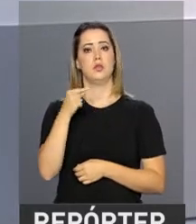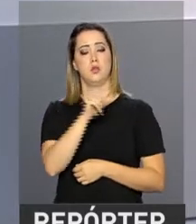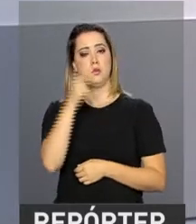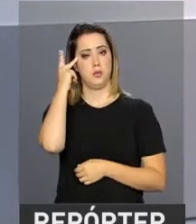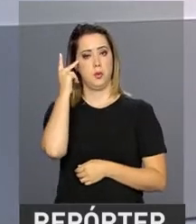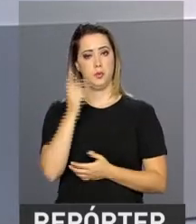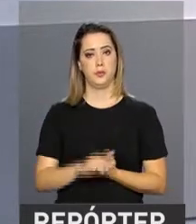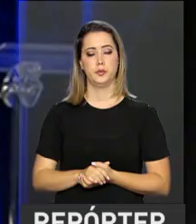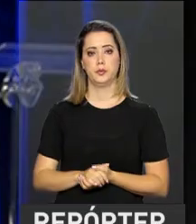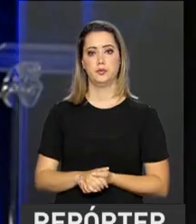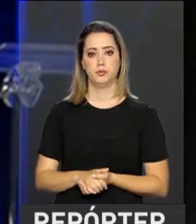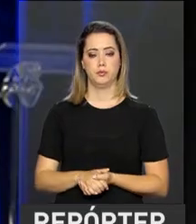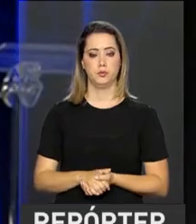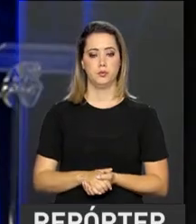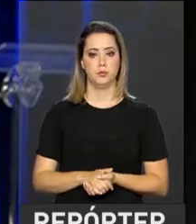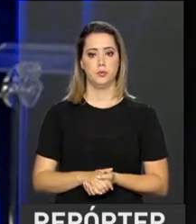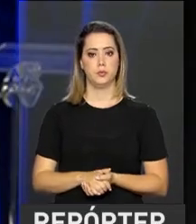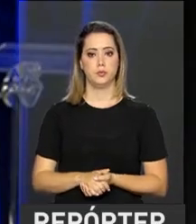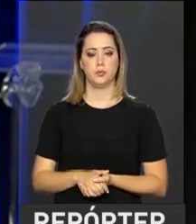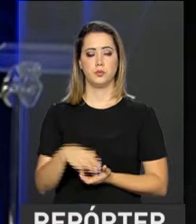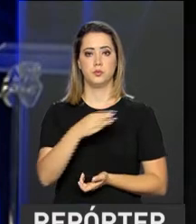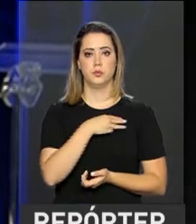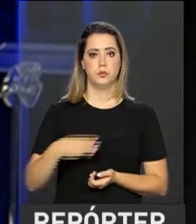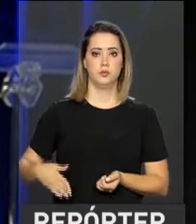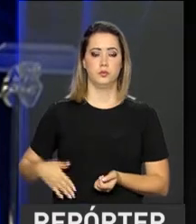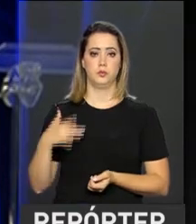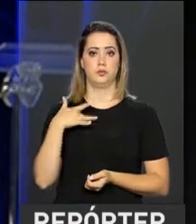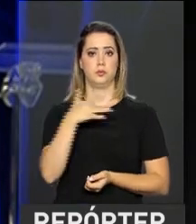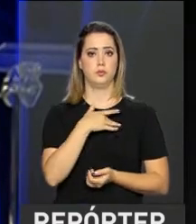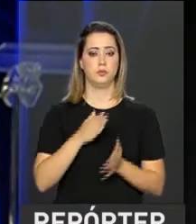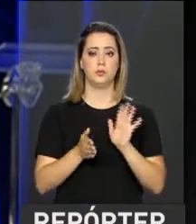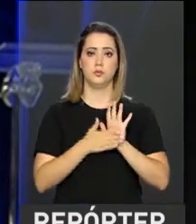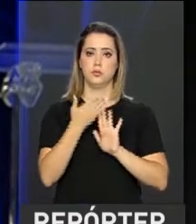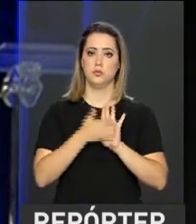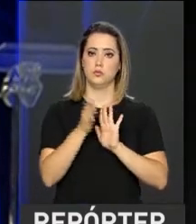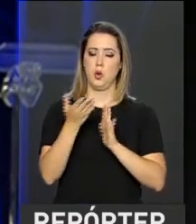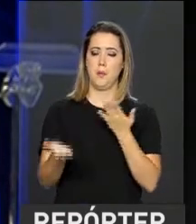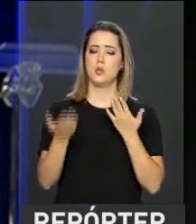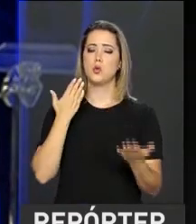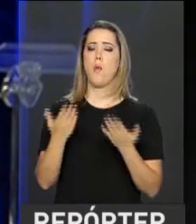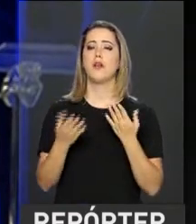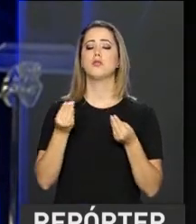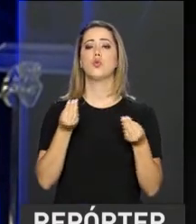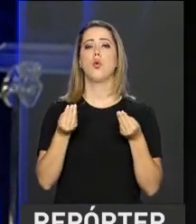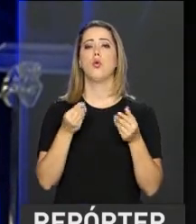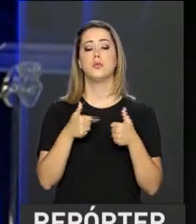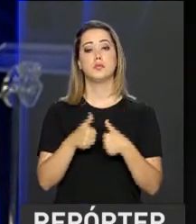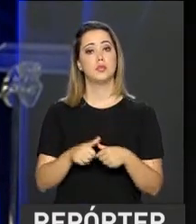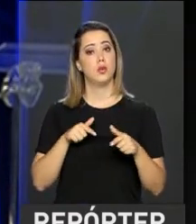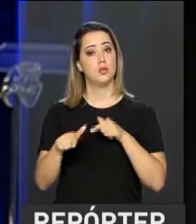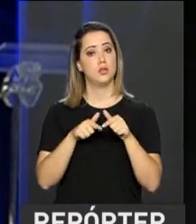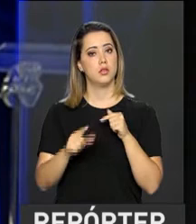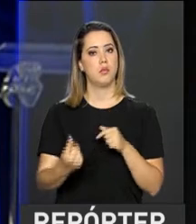em são paulo o ministro da saúde ricardo barros apresentou um balanço do trabalho feito desde que assumiu a pasta